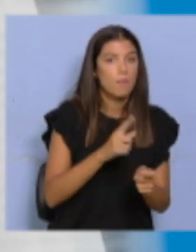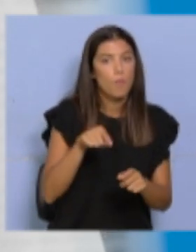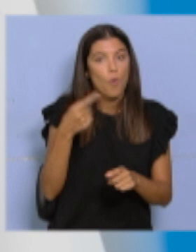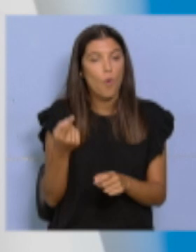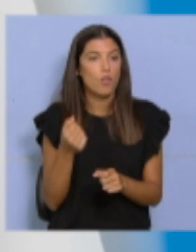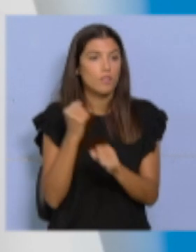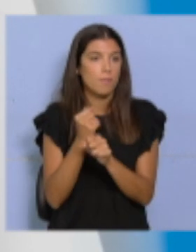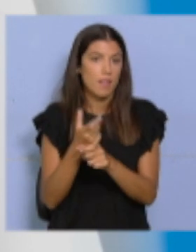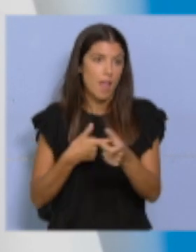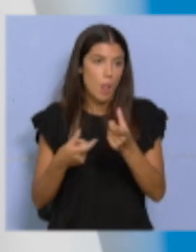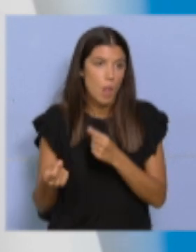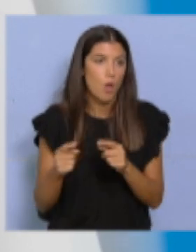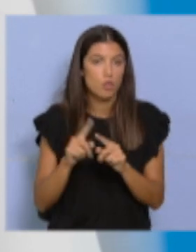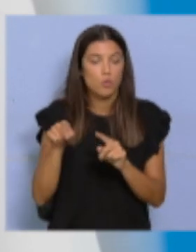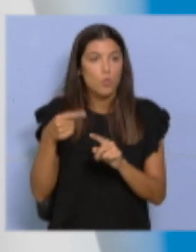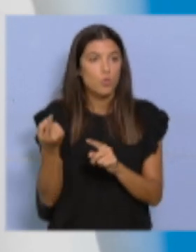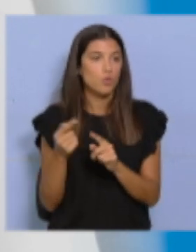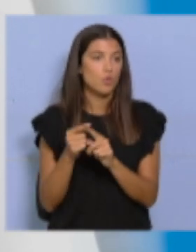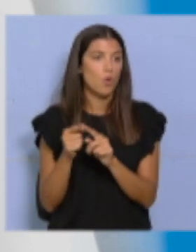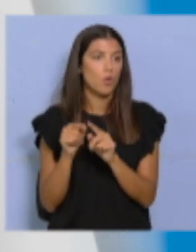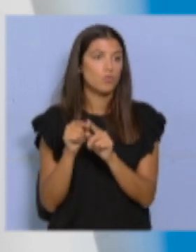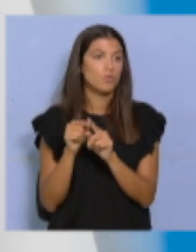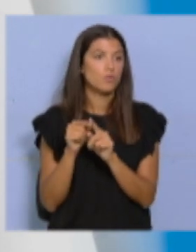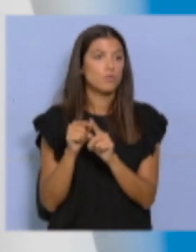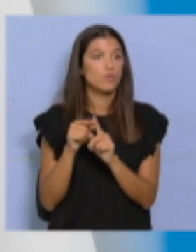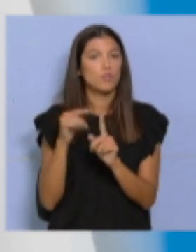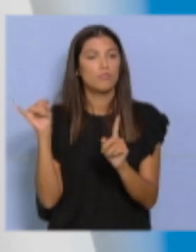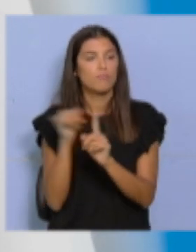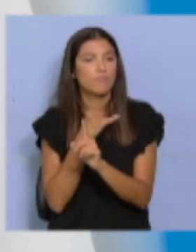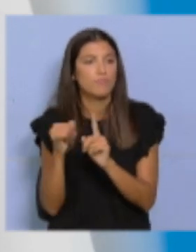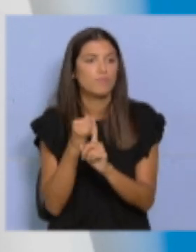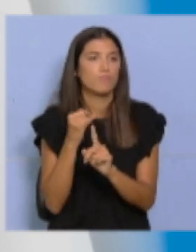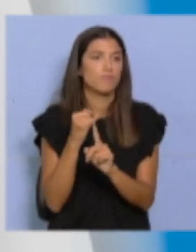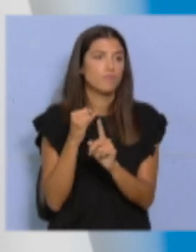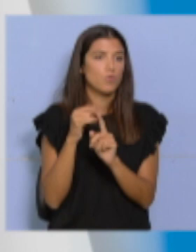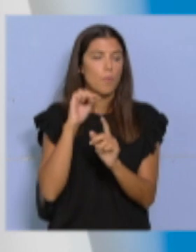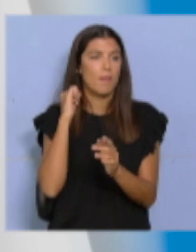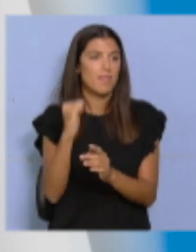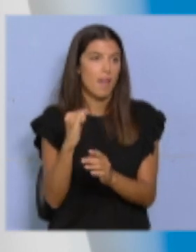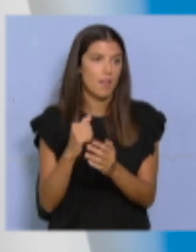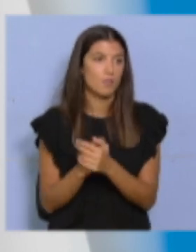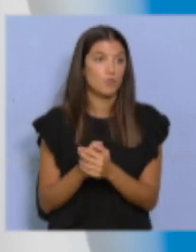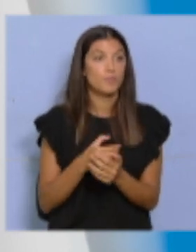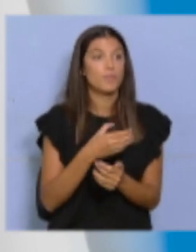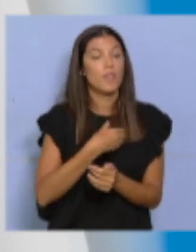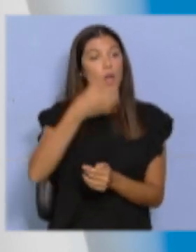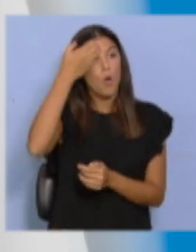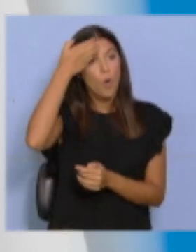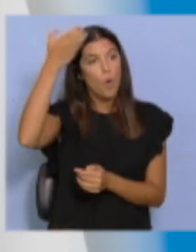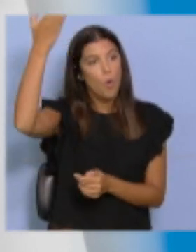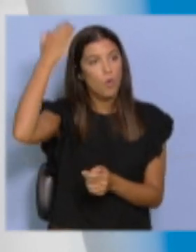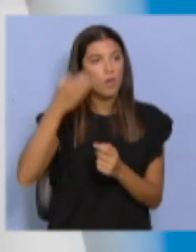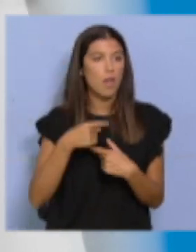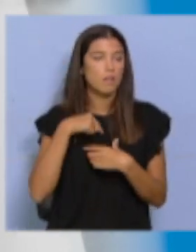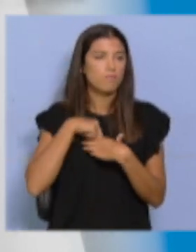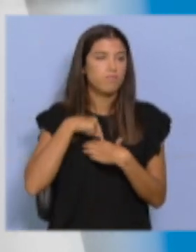Os outros apoderaram-se dos servos, trataram-nos mal e mataram-nos. O rei ficou muito